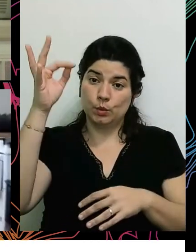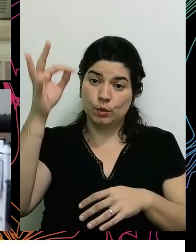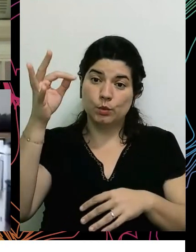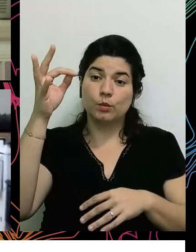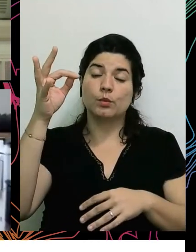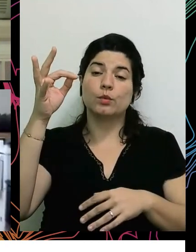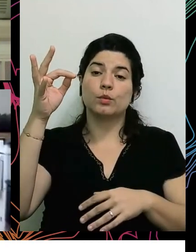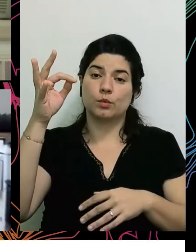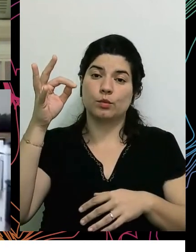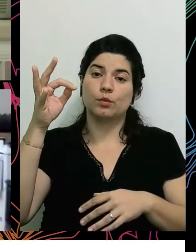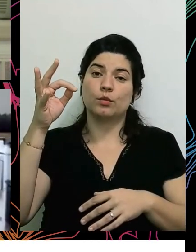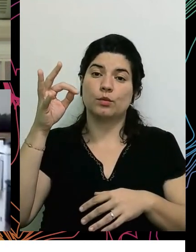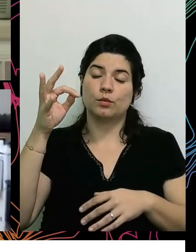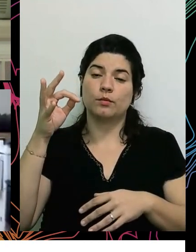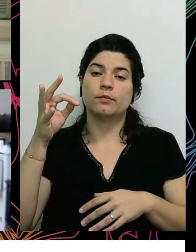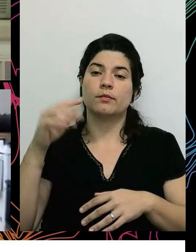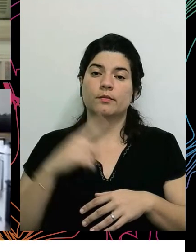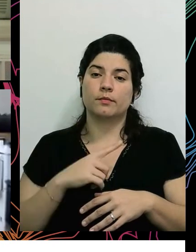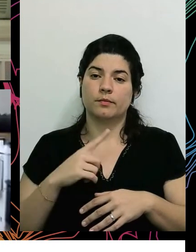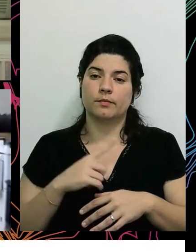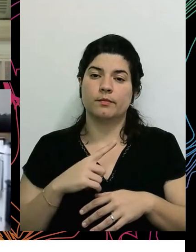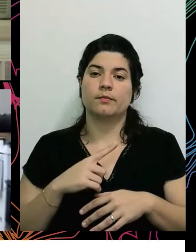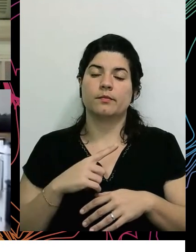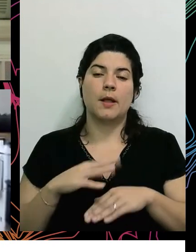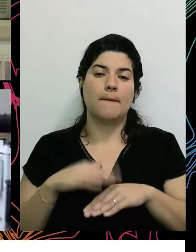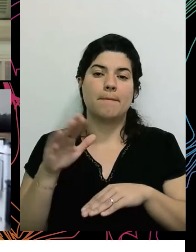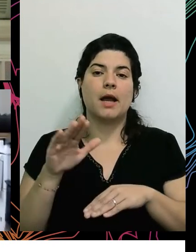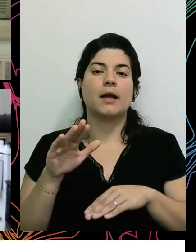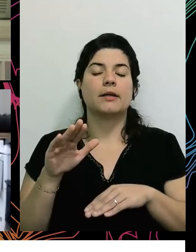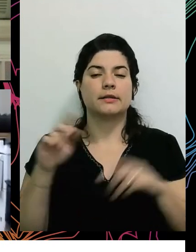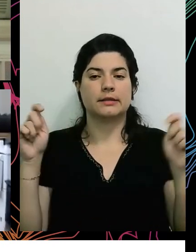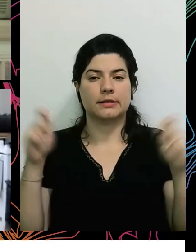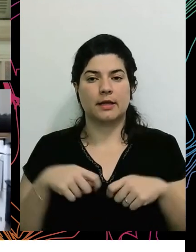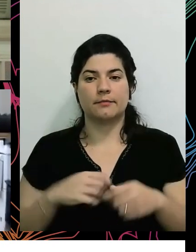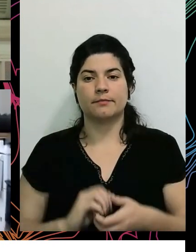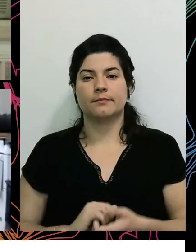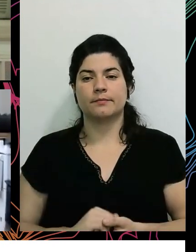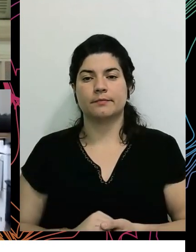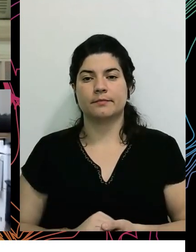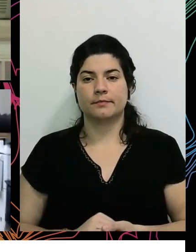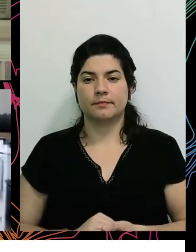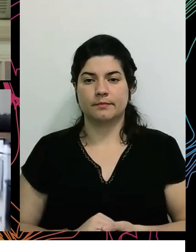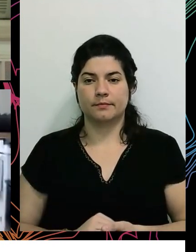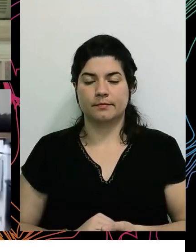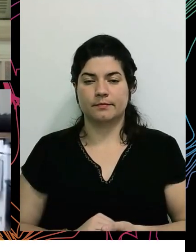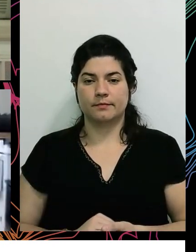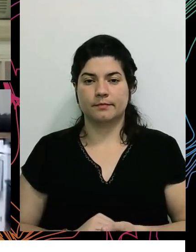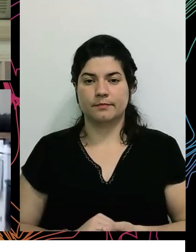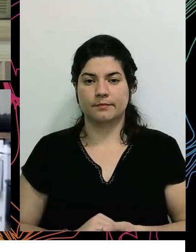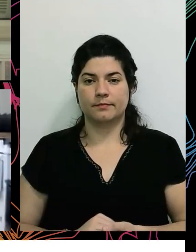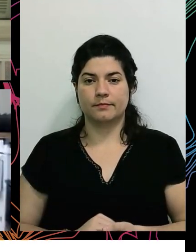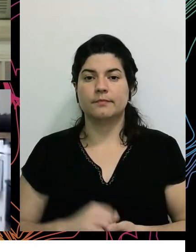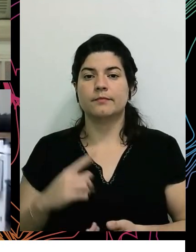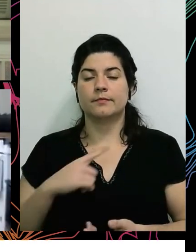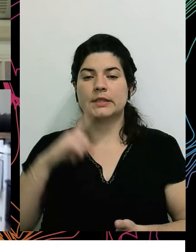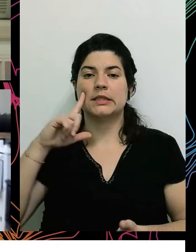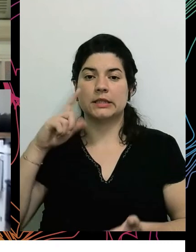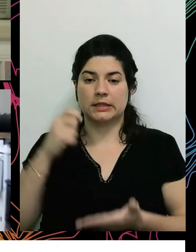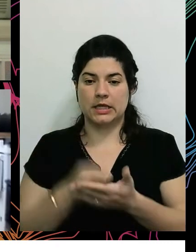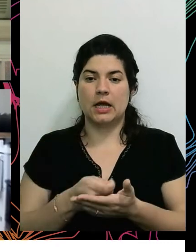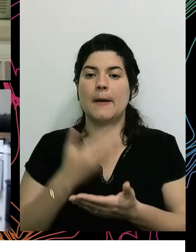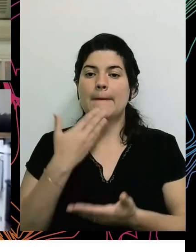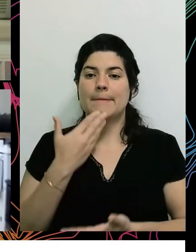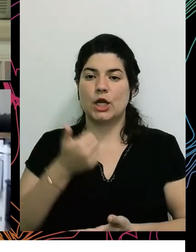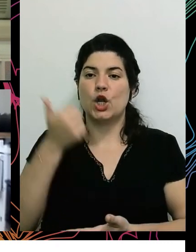sem fósseis fuels e muito mais digital, não? Então, toma de decisões, melhora a toma de